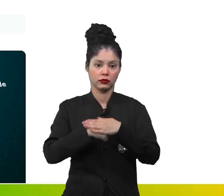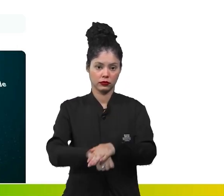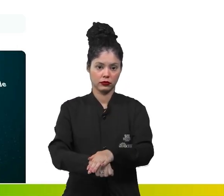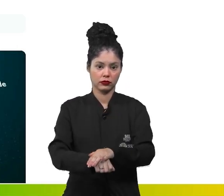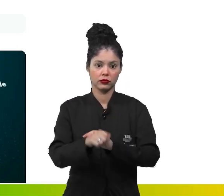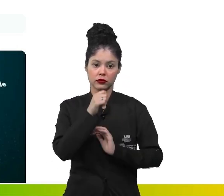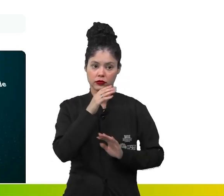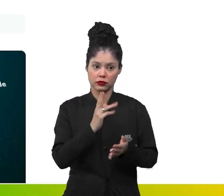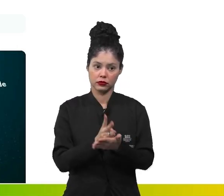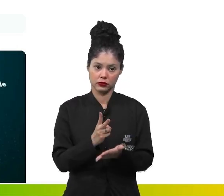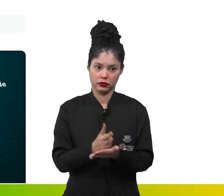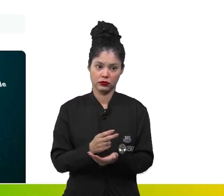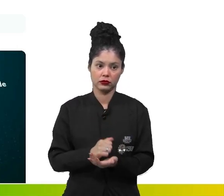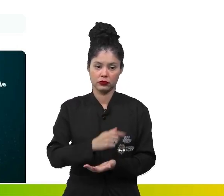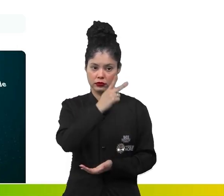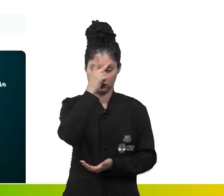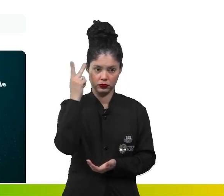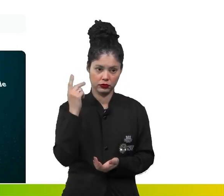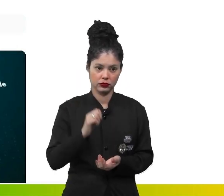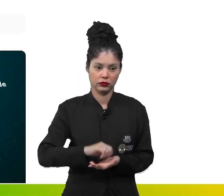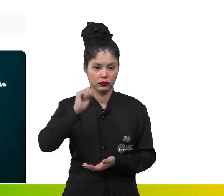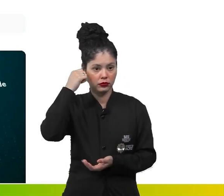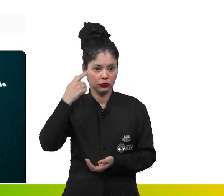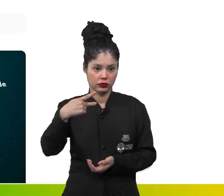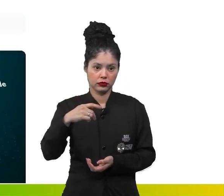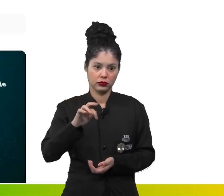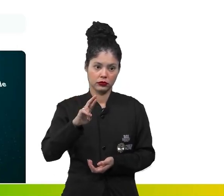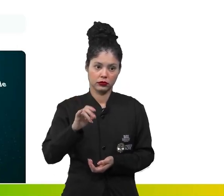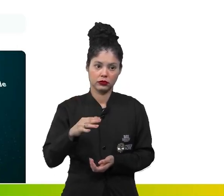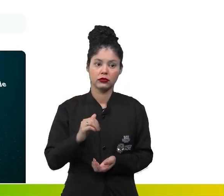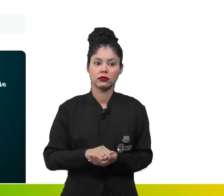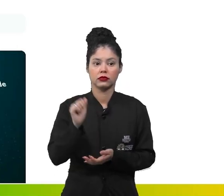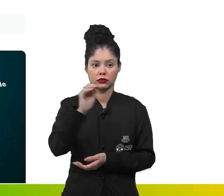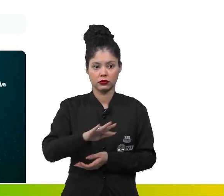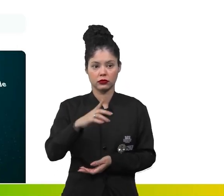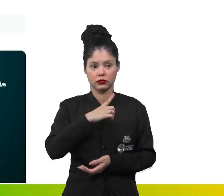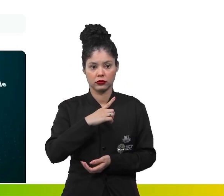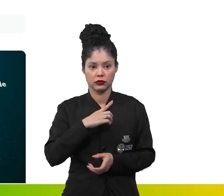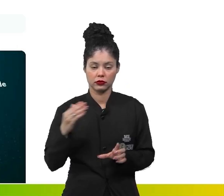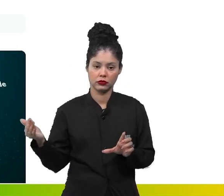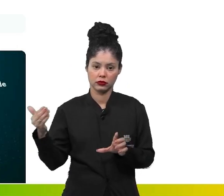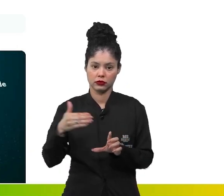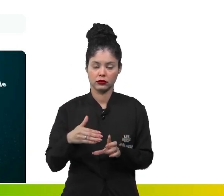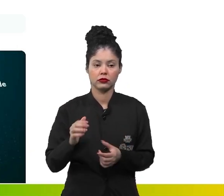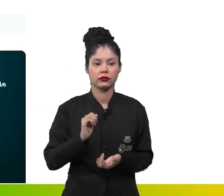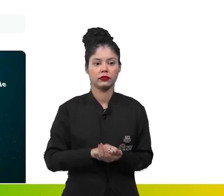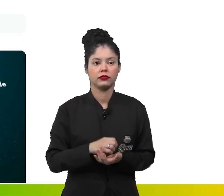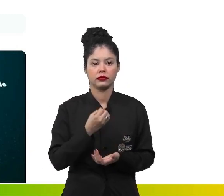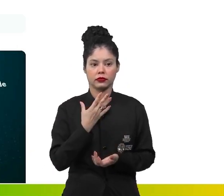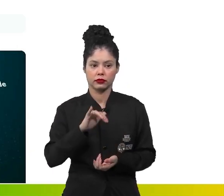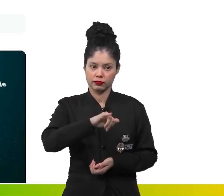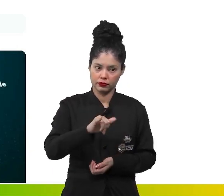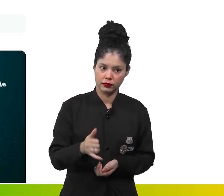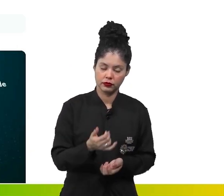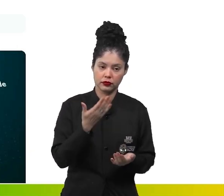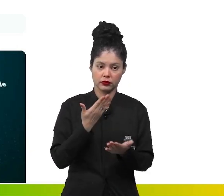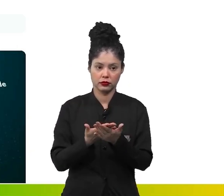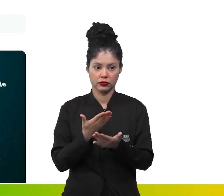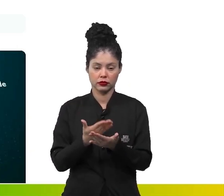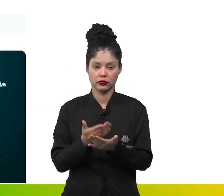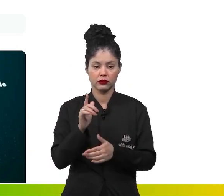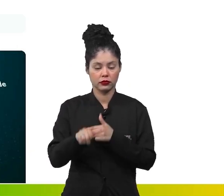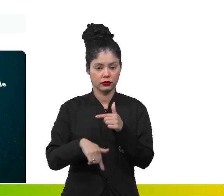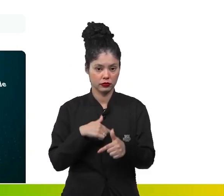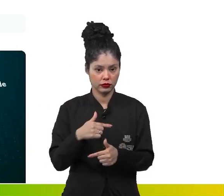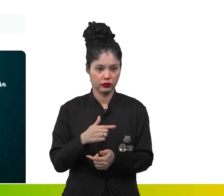Brasil. A gente precisa também falar que pessoas negras e pardas, em geral, têm menos acesso a boas oportunidades de